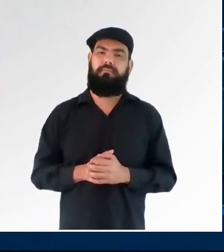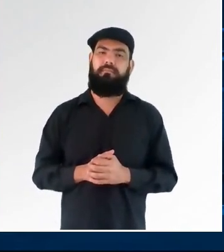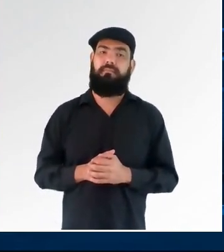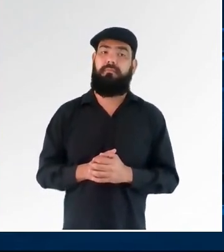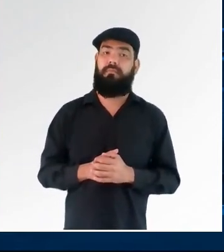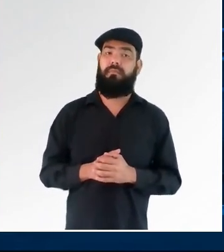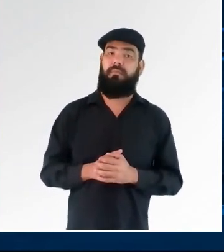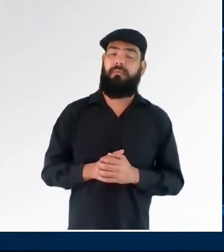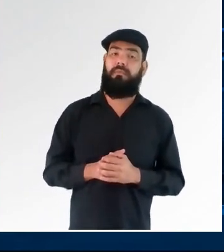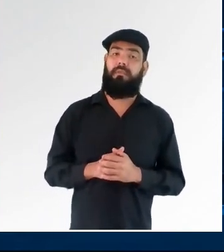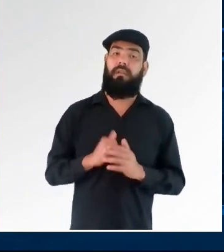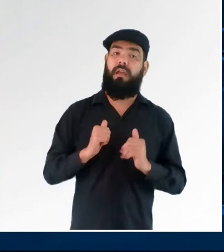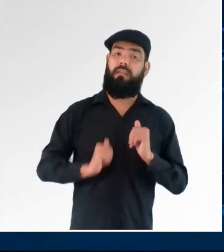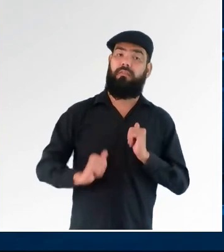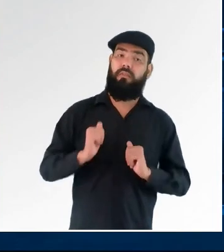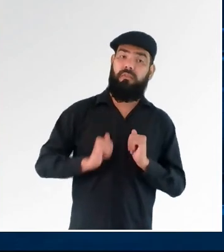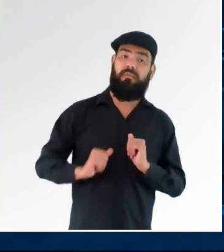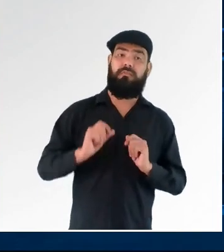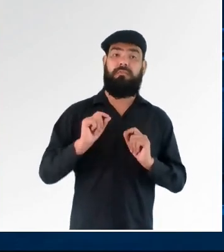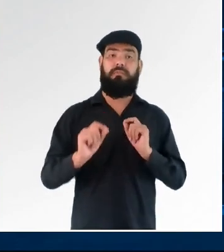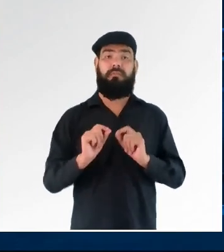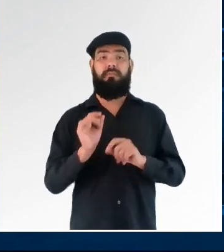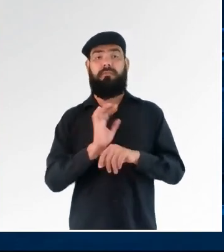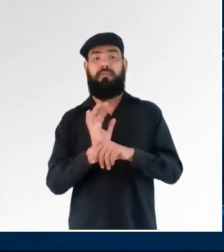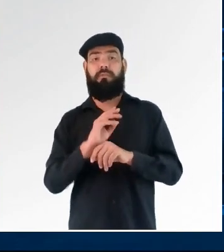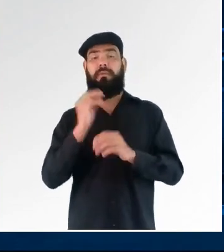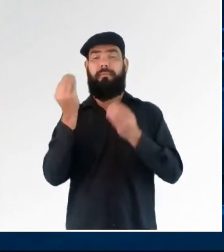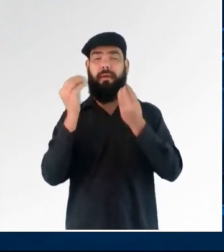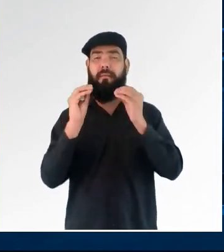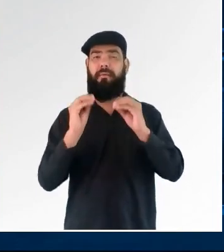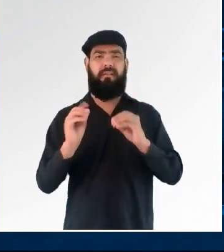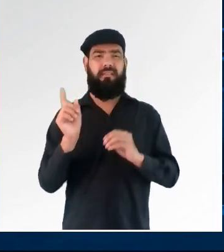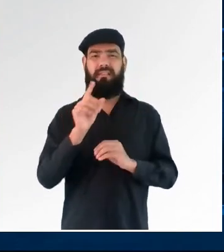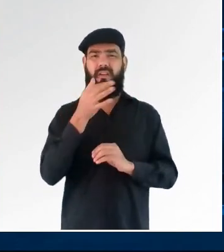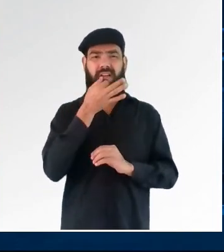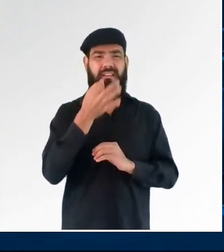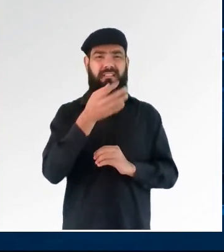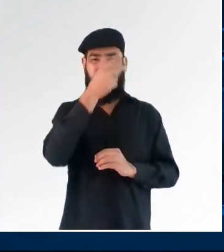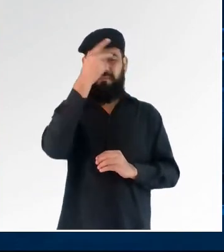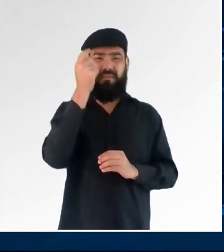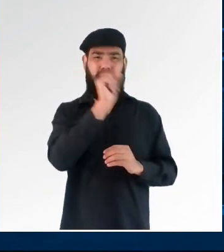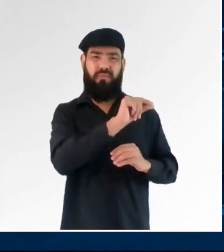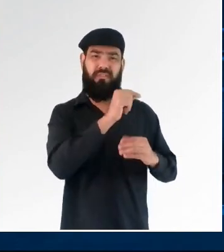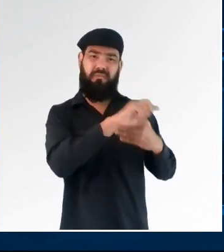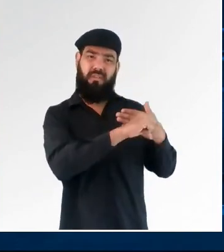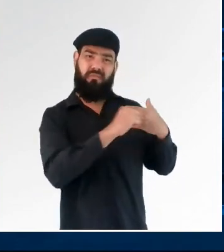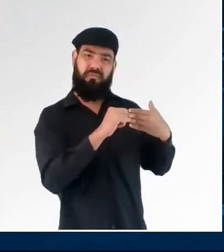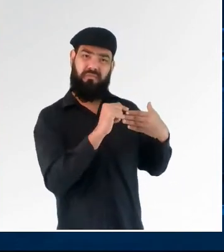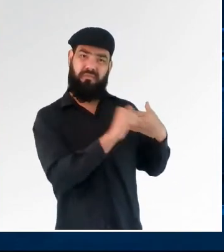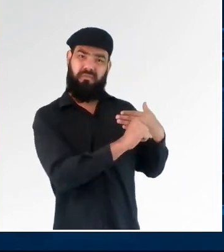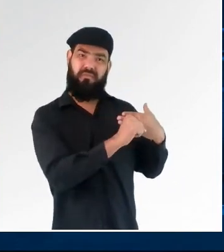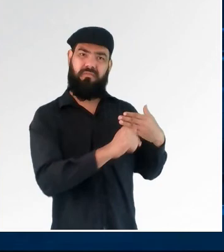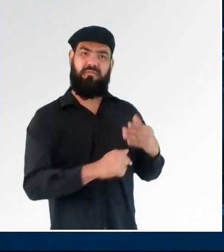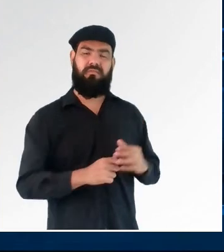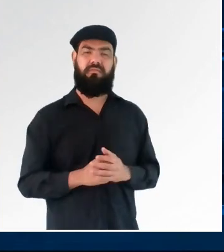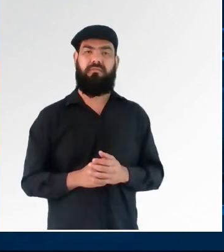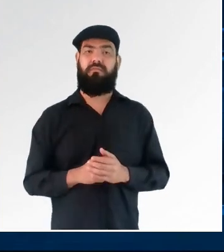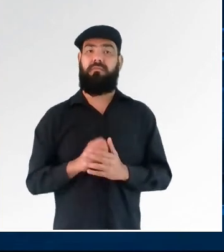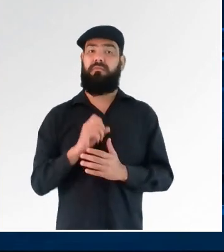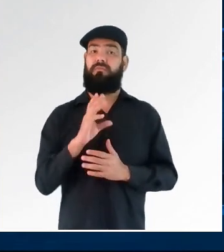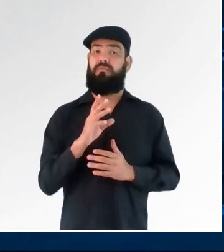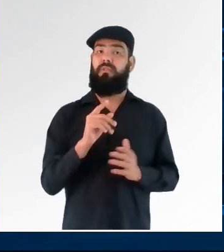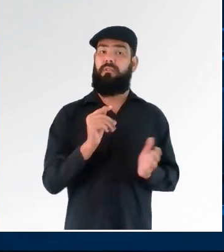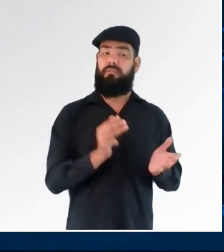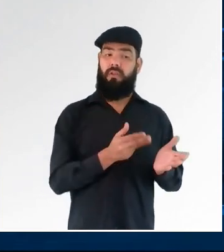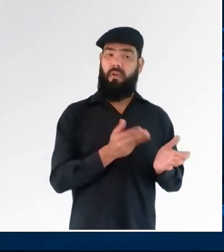se for um filme e tudo mais. Não critique a pessoa do autor, apenas a sua obra. Vai dizer,